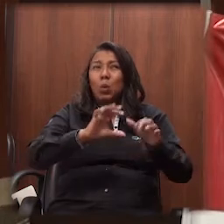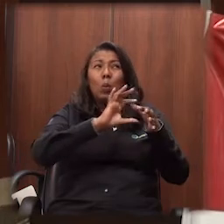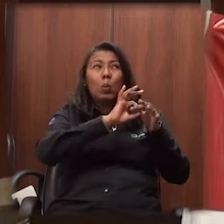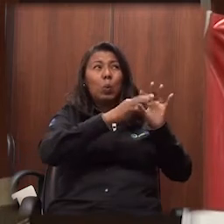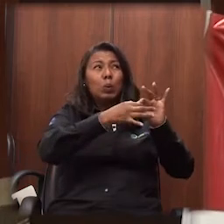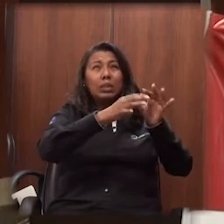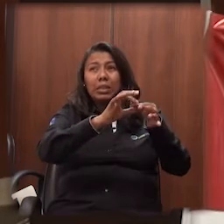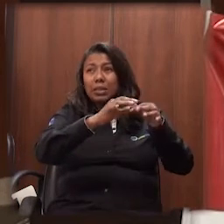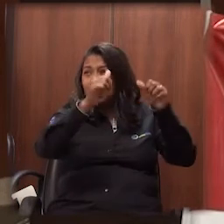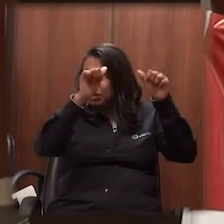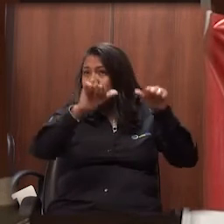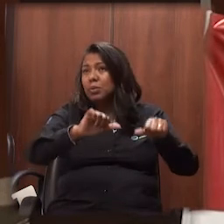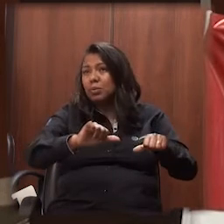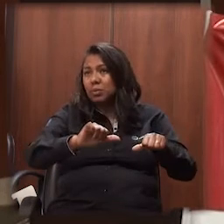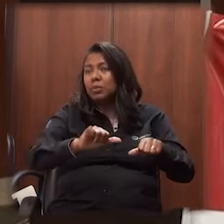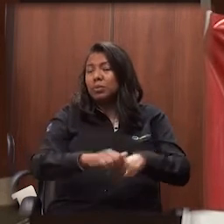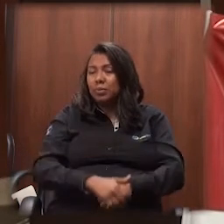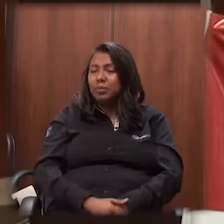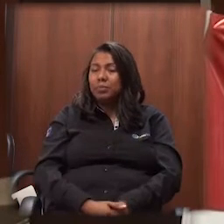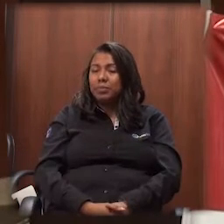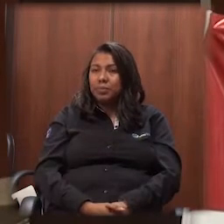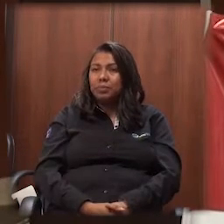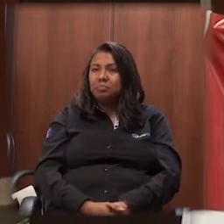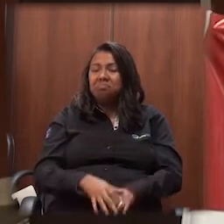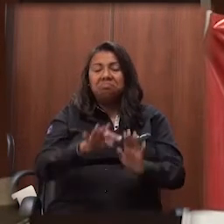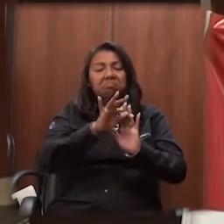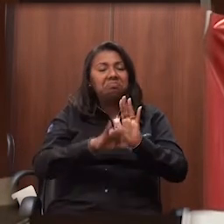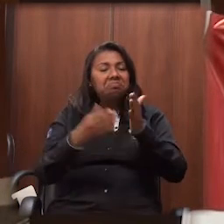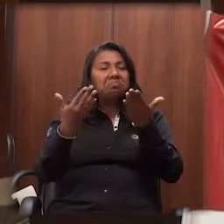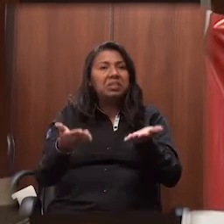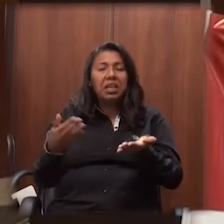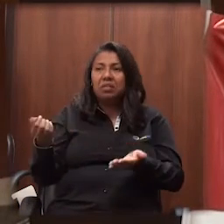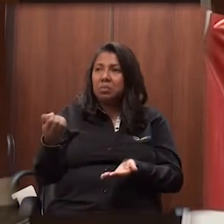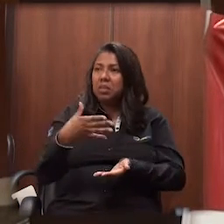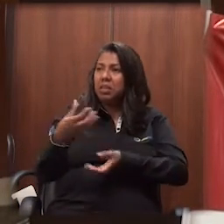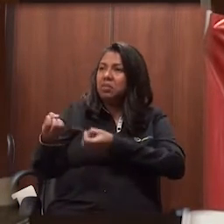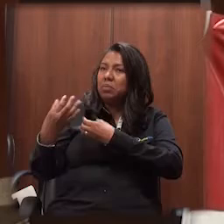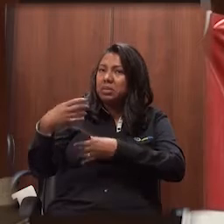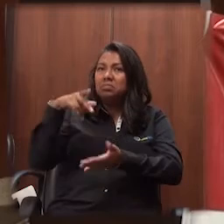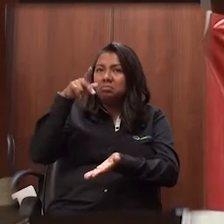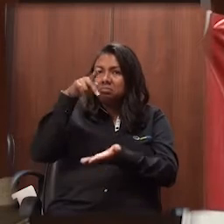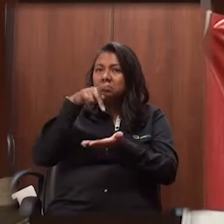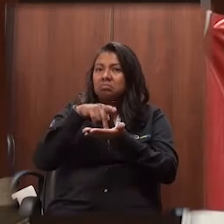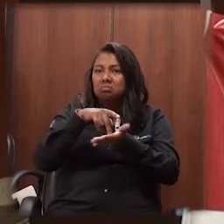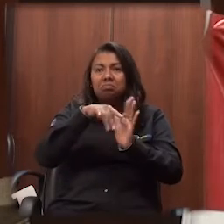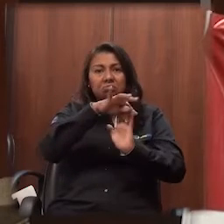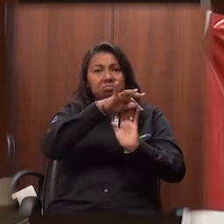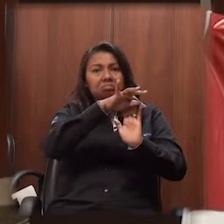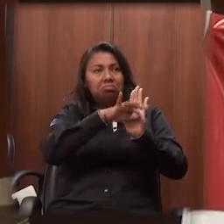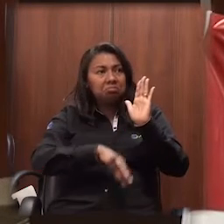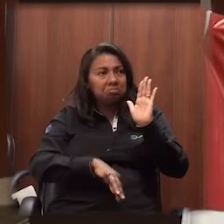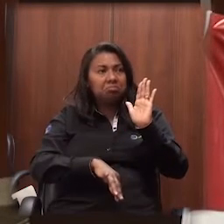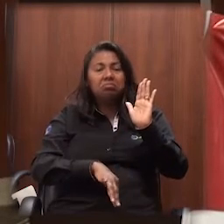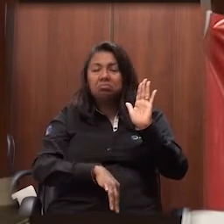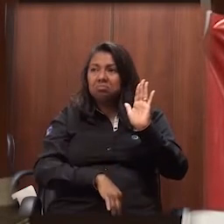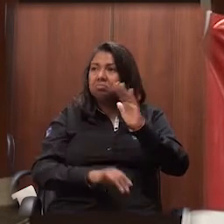está imerso. Um texto leve, um texto moderno, com dados de realidade, um texto que compromete as